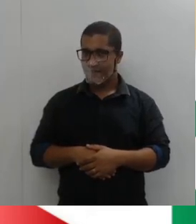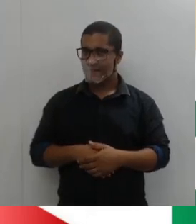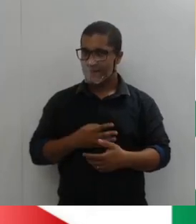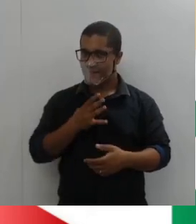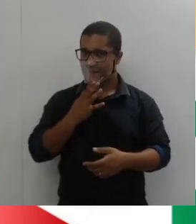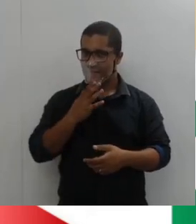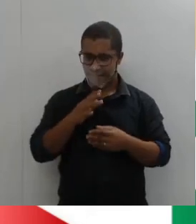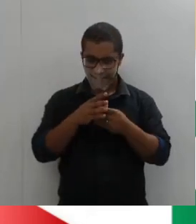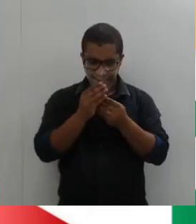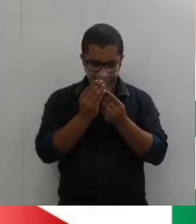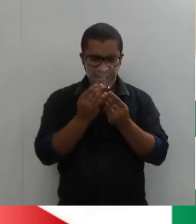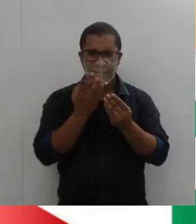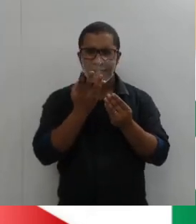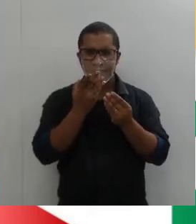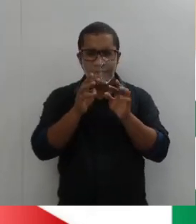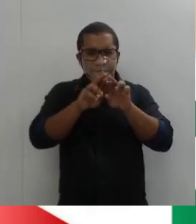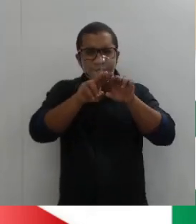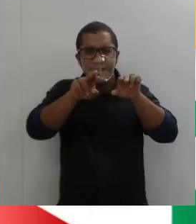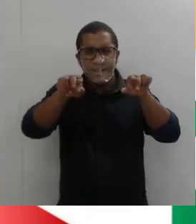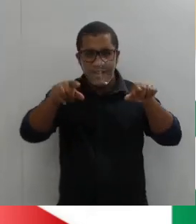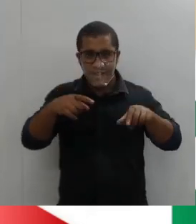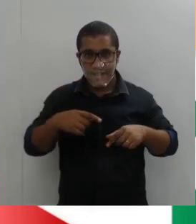É um baralho colorido, né?